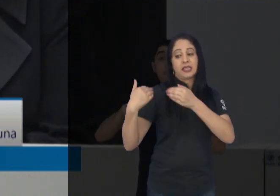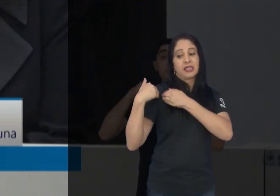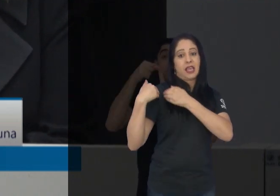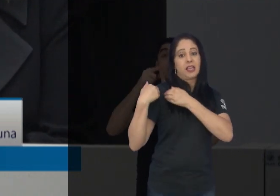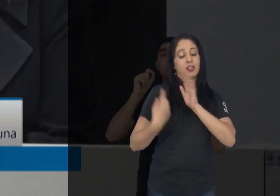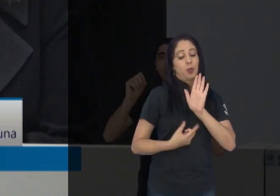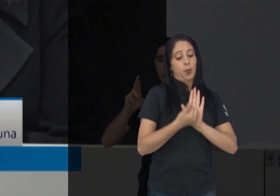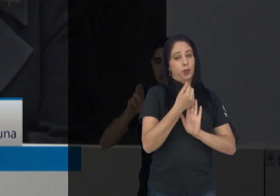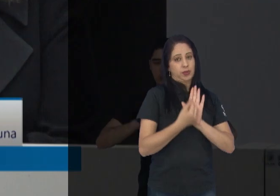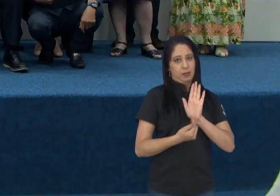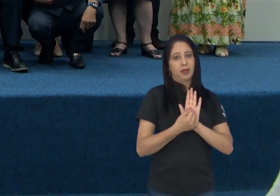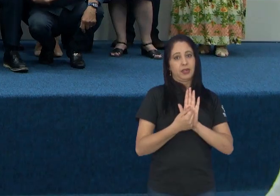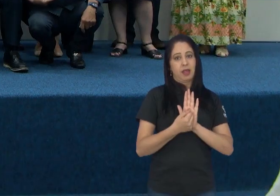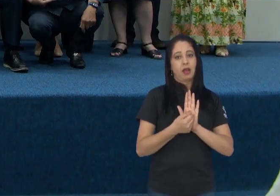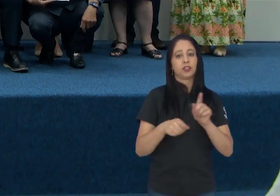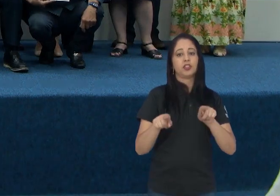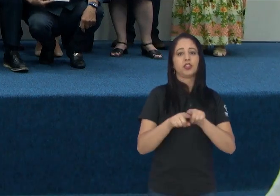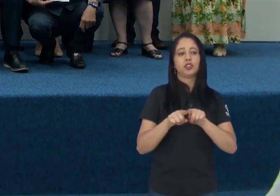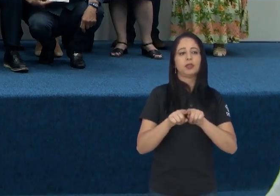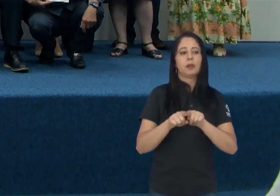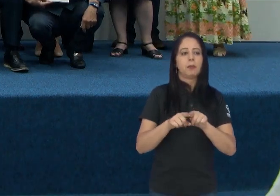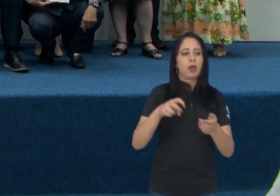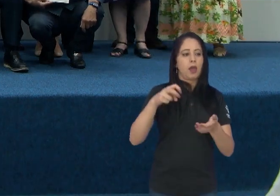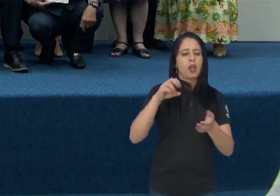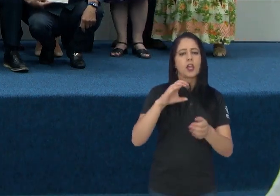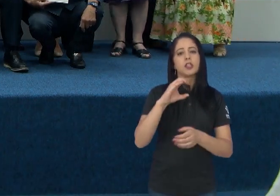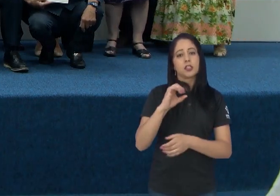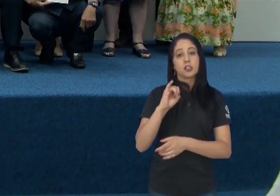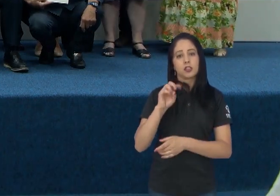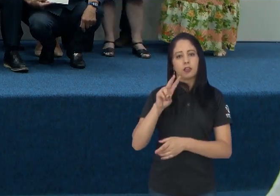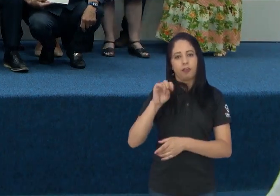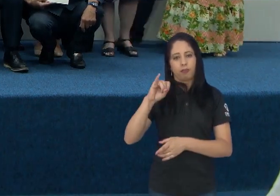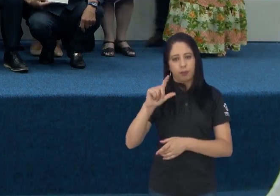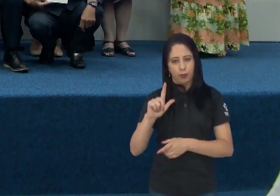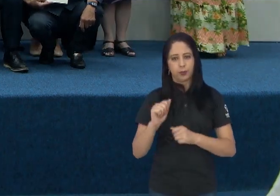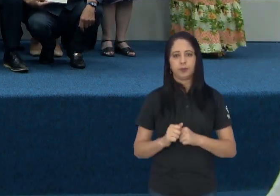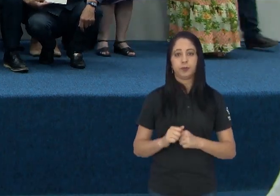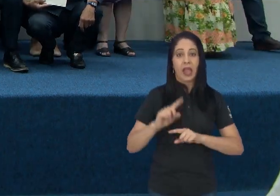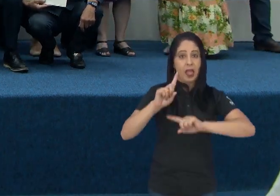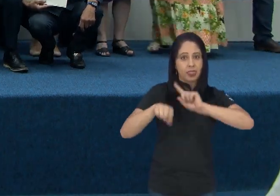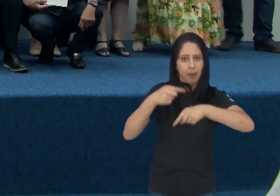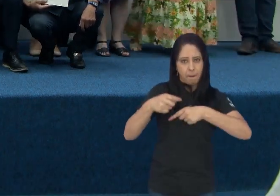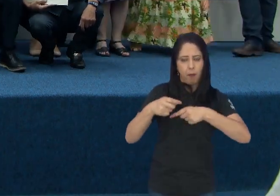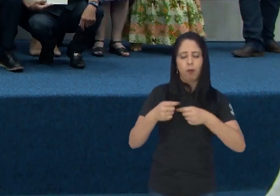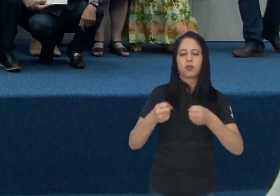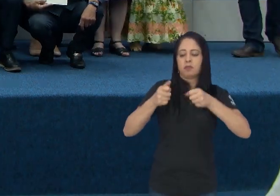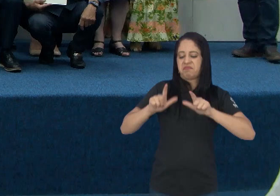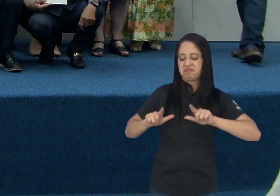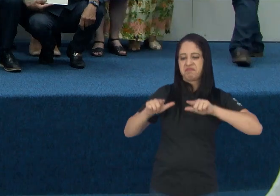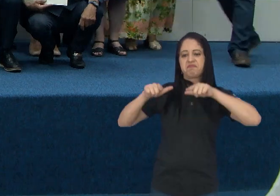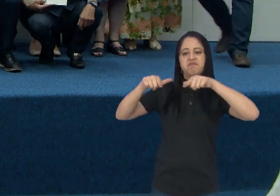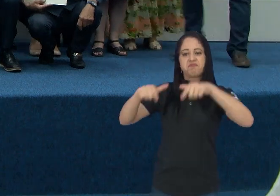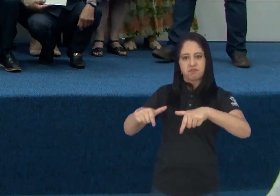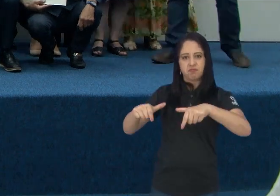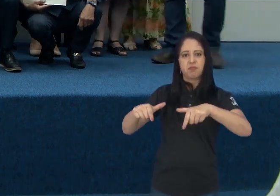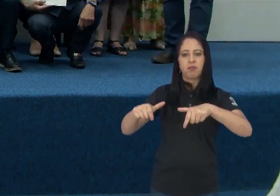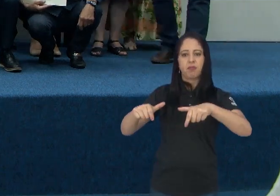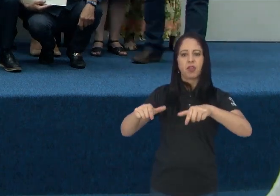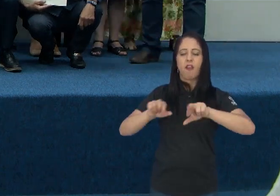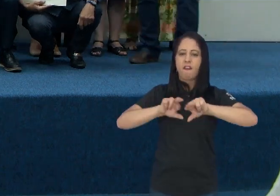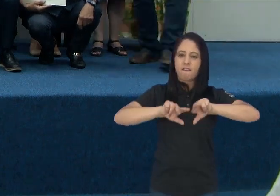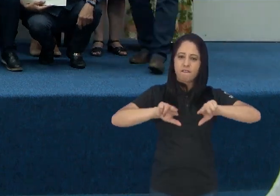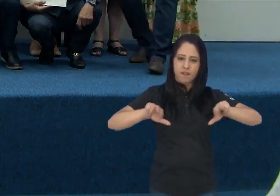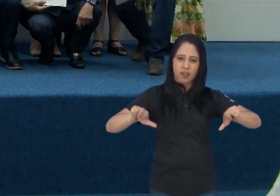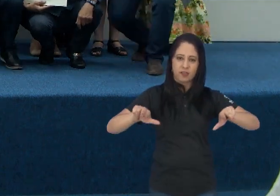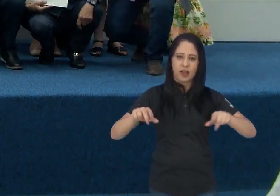penal e civil. Após os discursos, certificados foram entregues para diversos trabalhadores de São José que